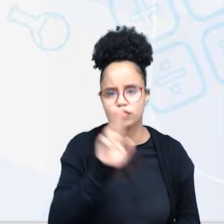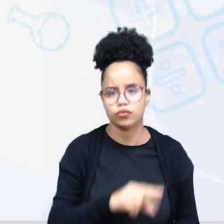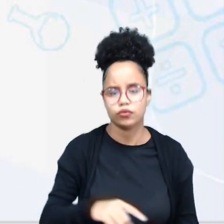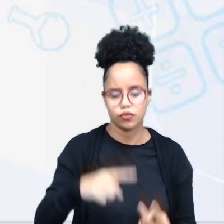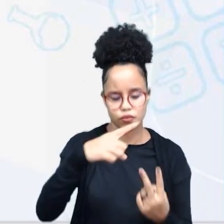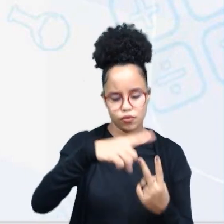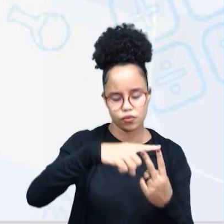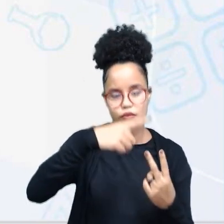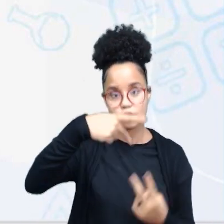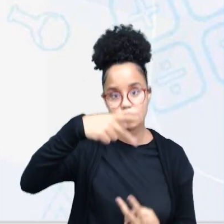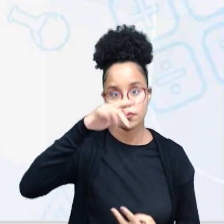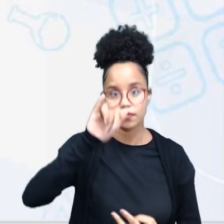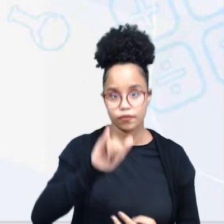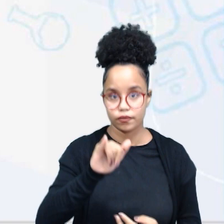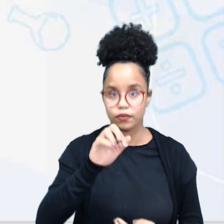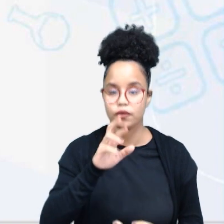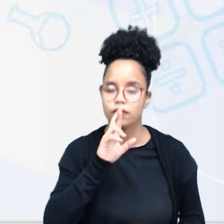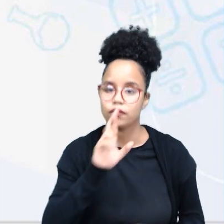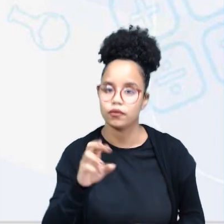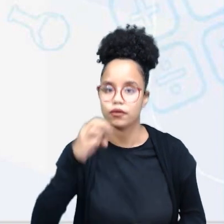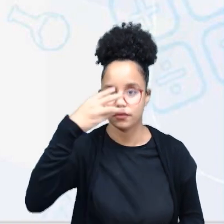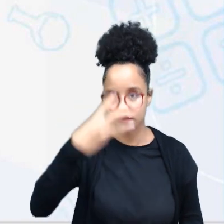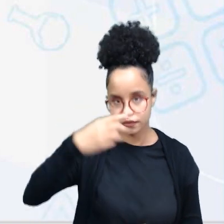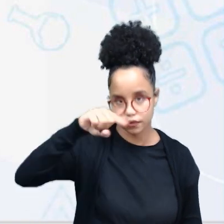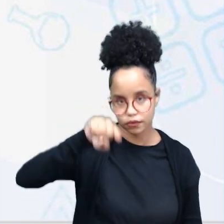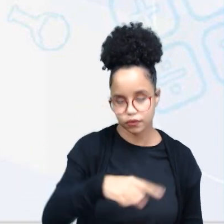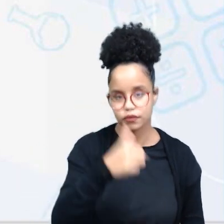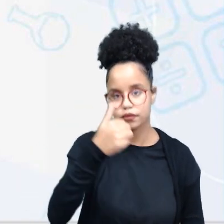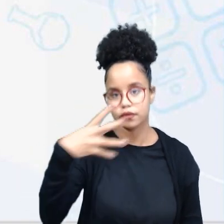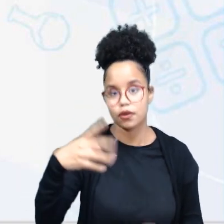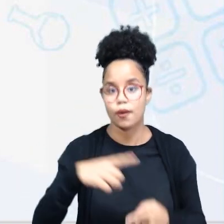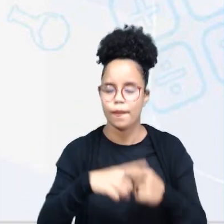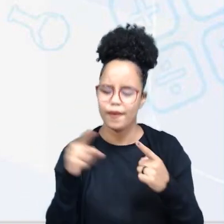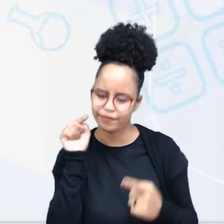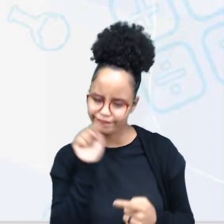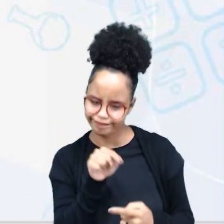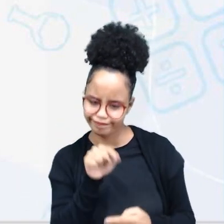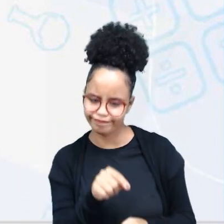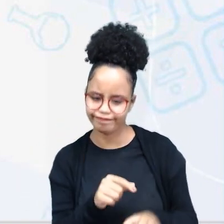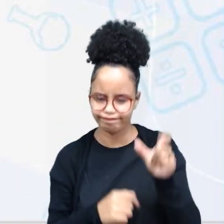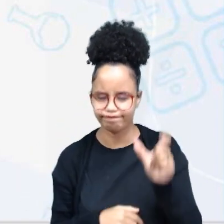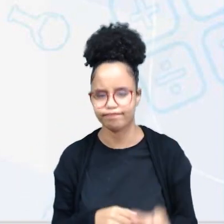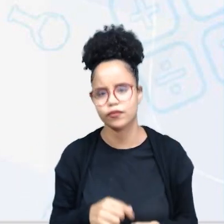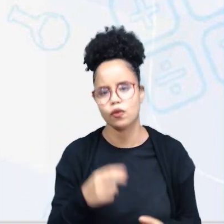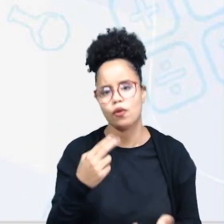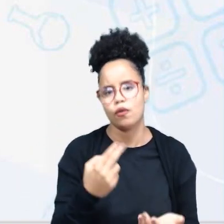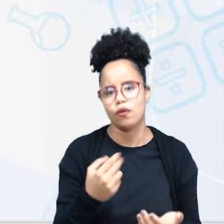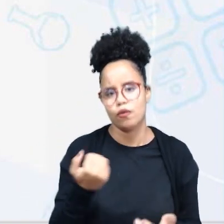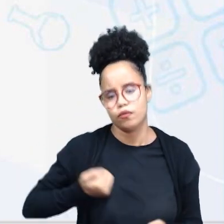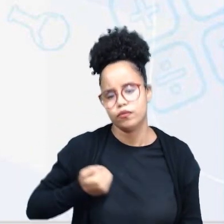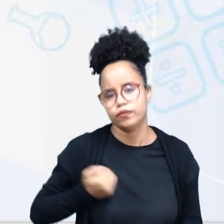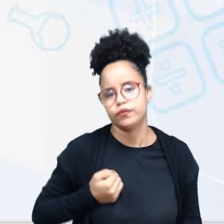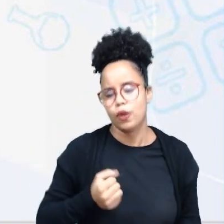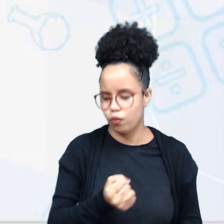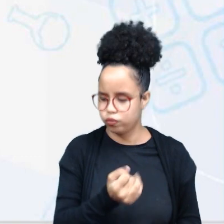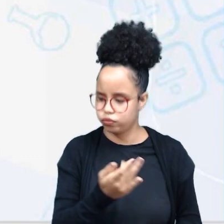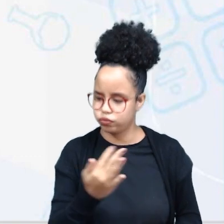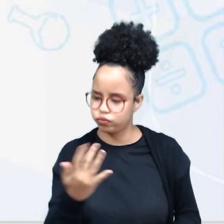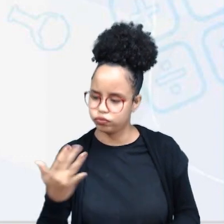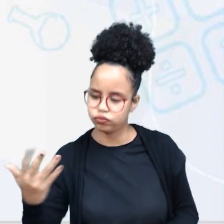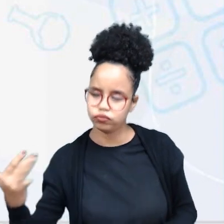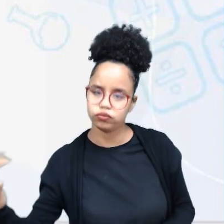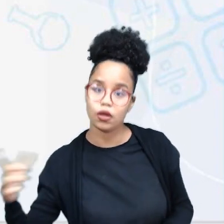usualmente o valor de Pi como sendo 3,14 tá na verdade peão número irracional você já o número que as casas decimais